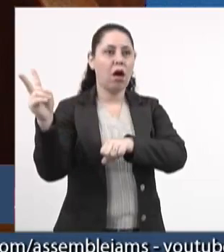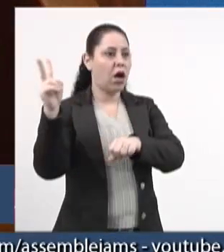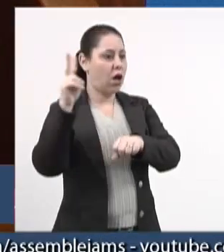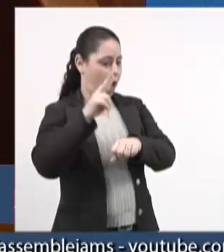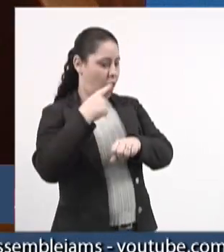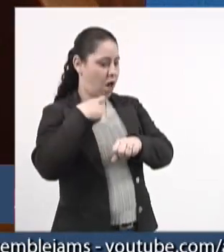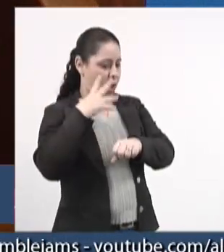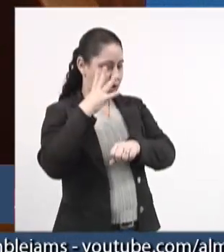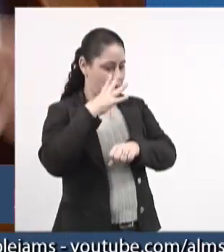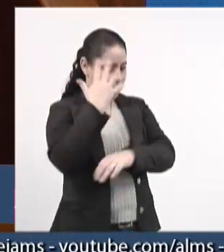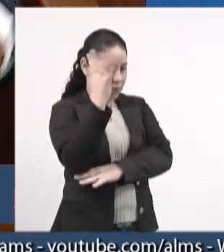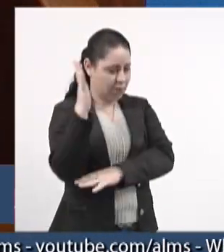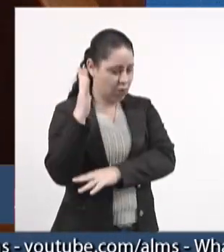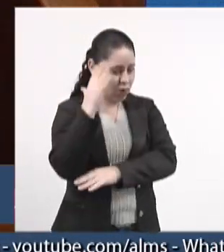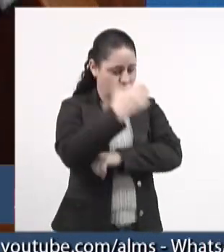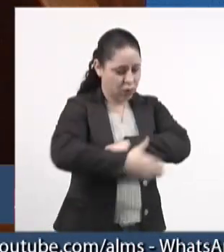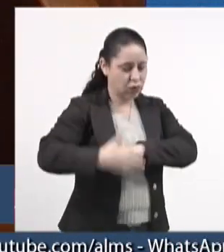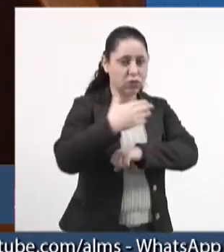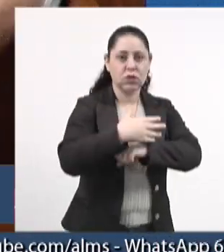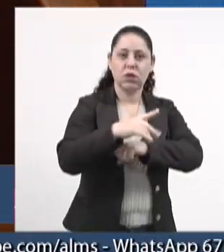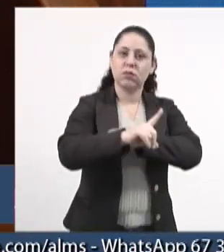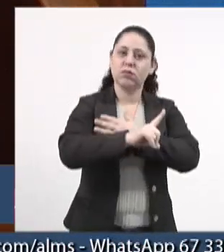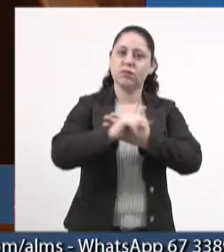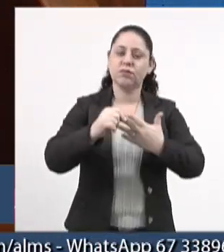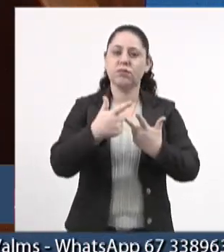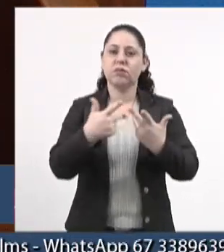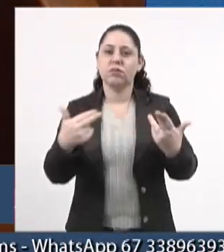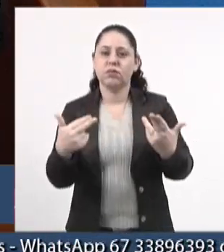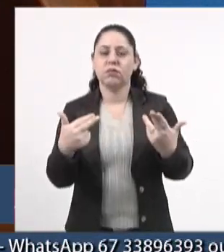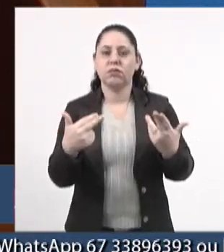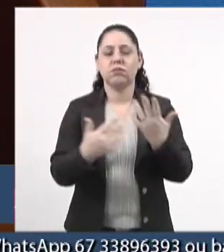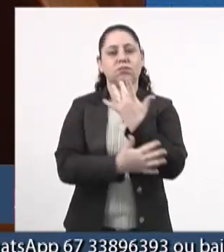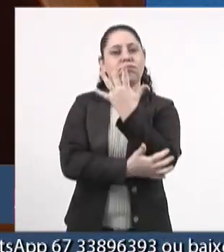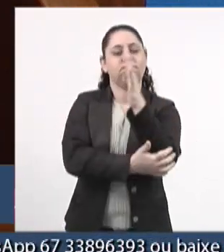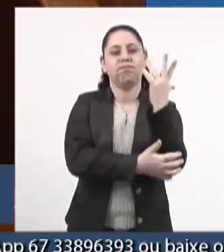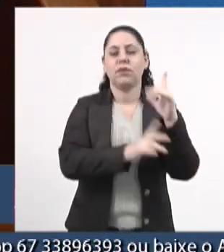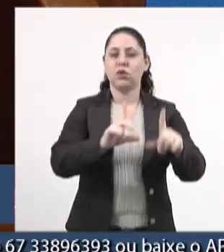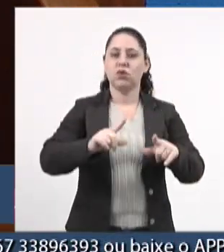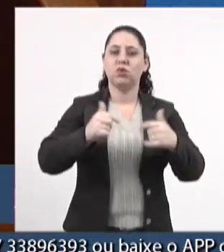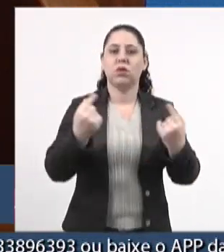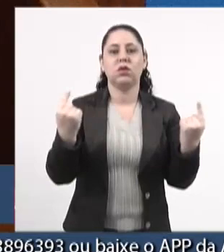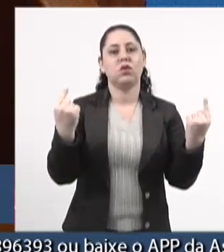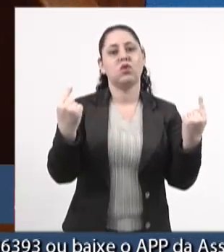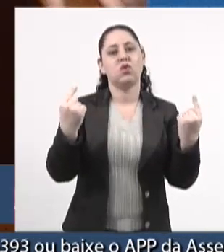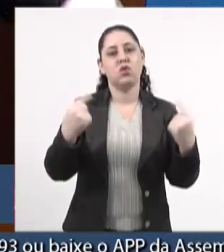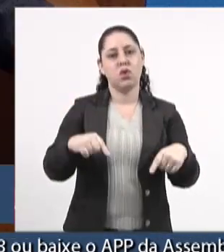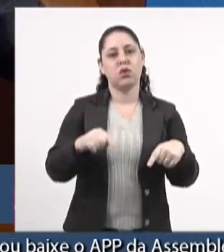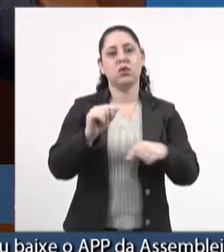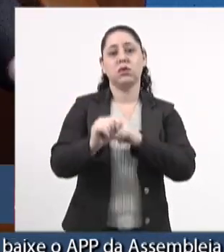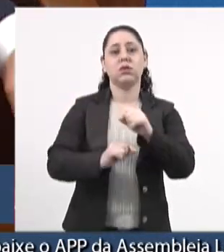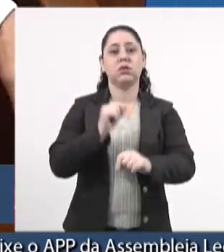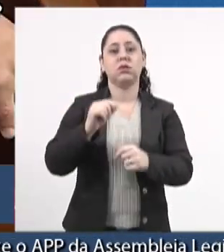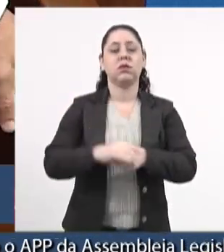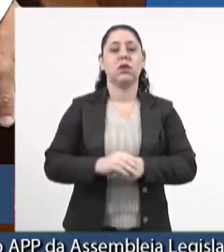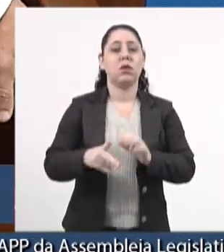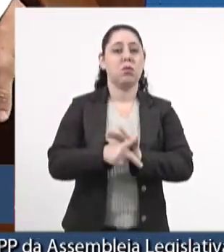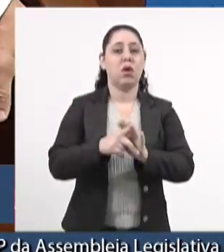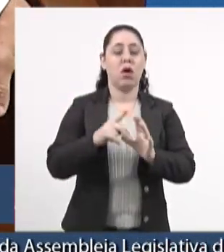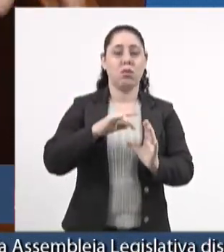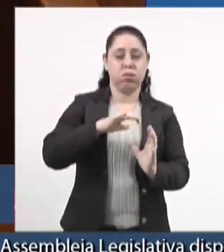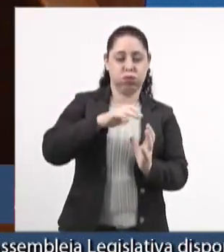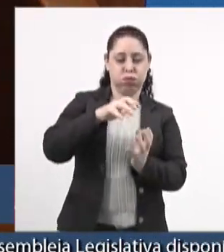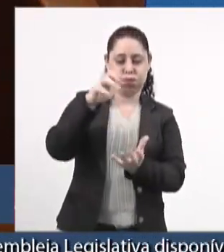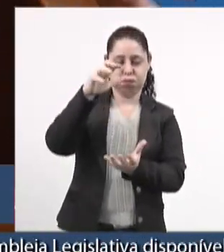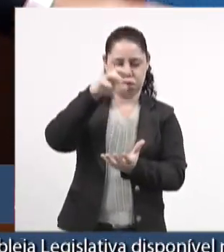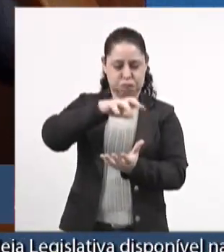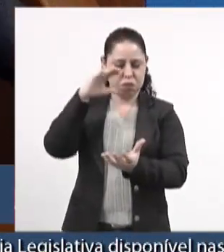quer proteger as suas matas, seus biomas, o meio ambiente, lutar contra o aquecimento